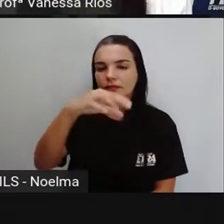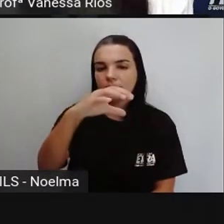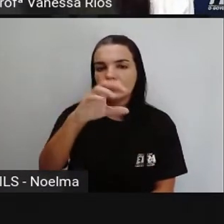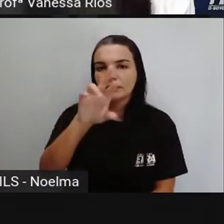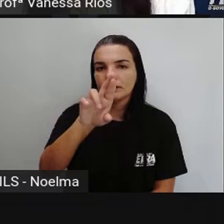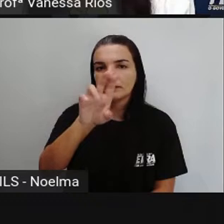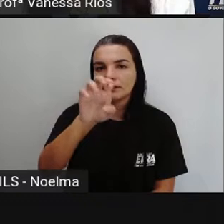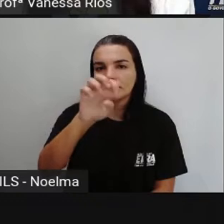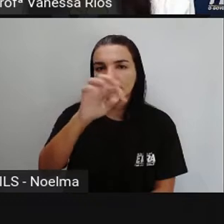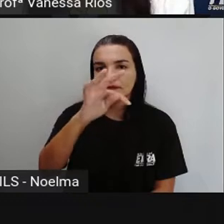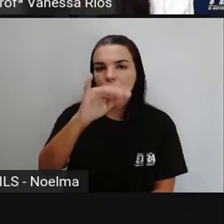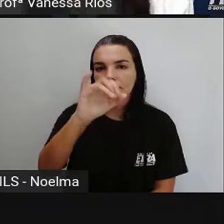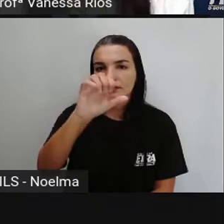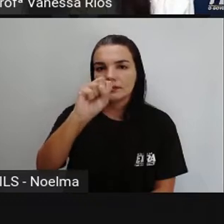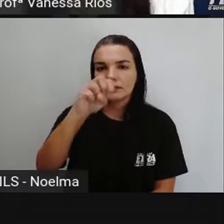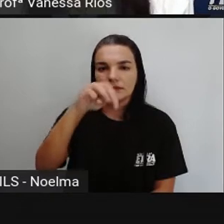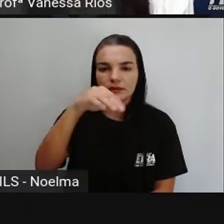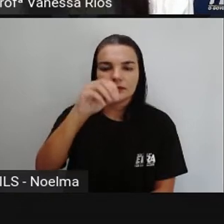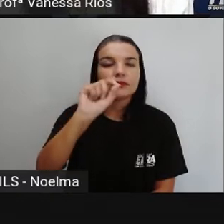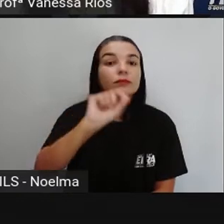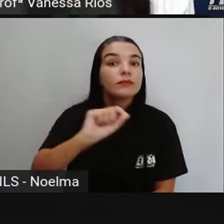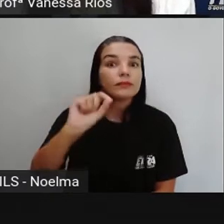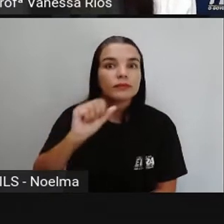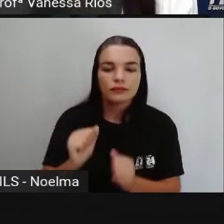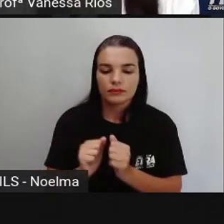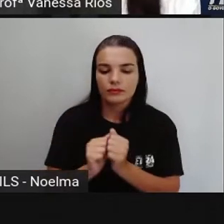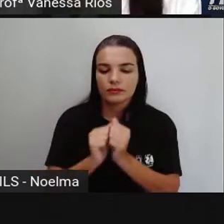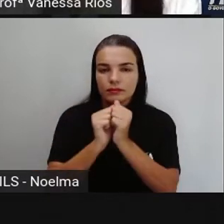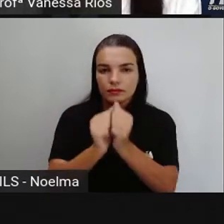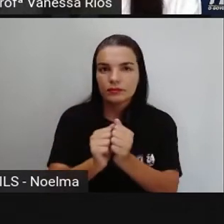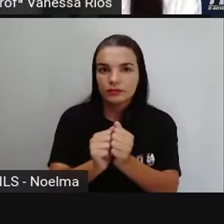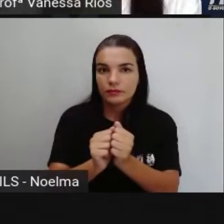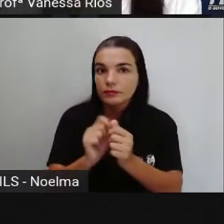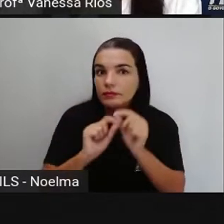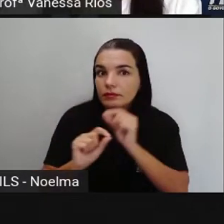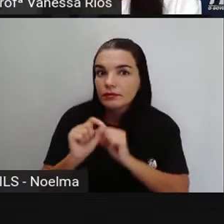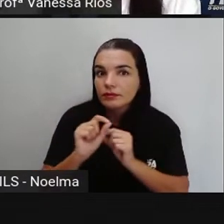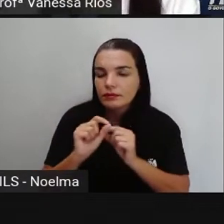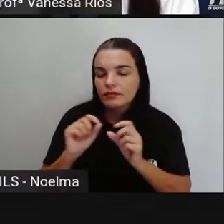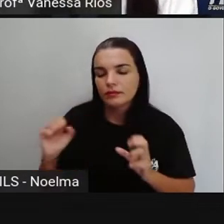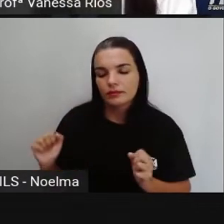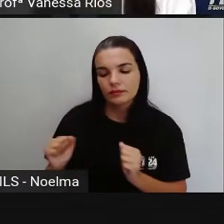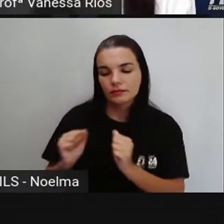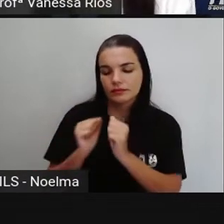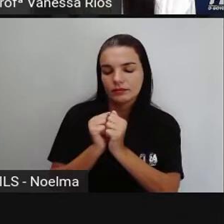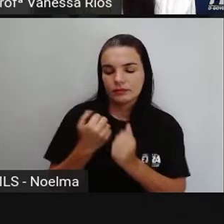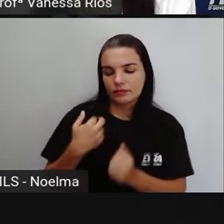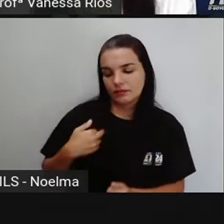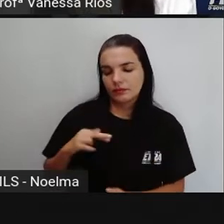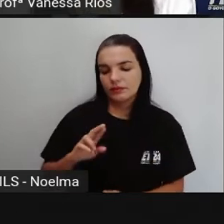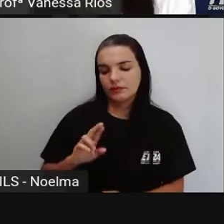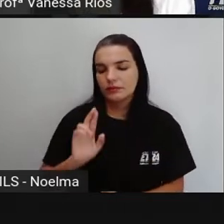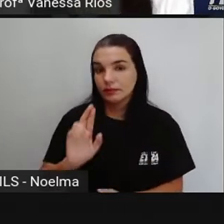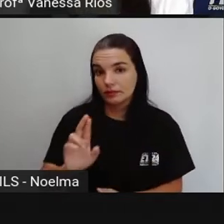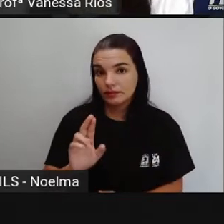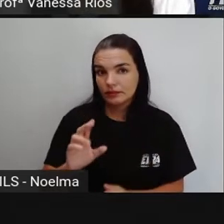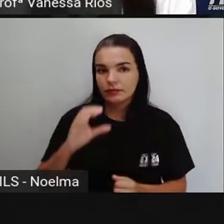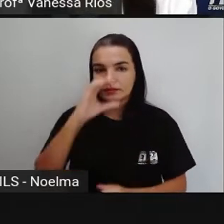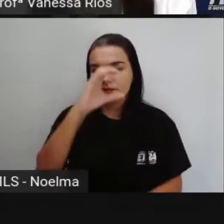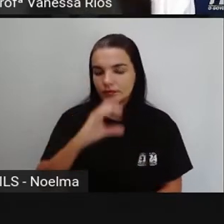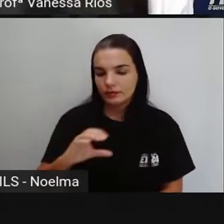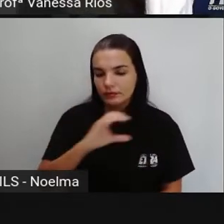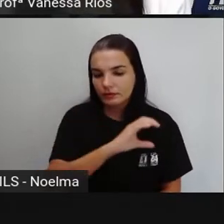aí das questões religiosas relacionadas à Igreja Católica, aos santos da Igreja